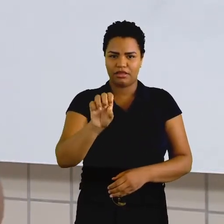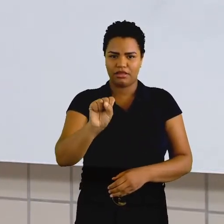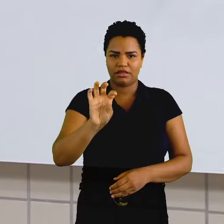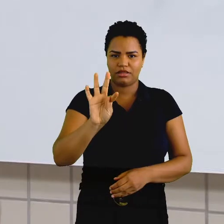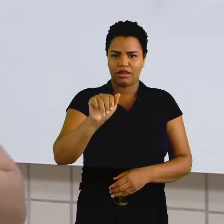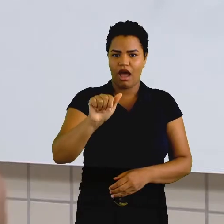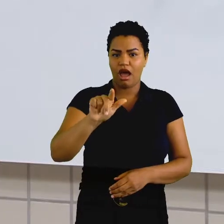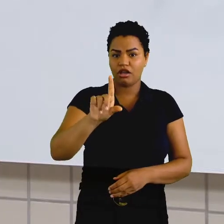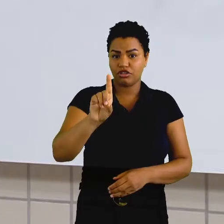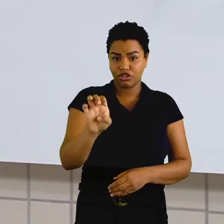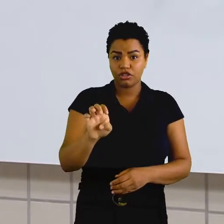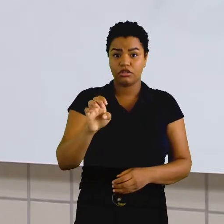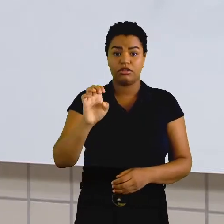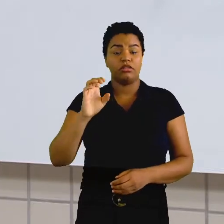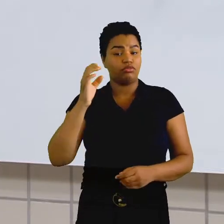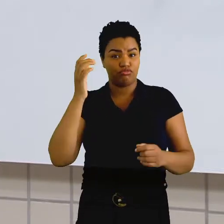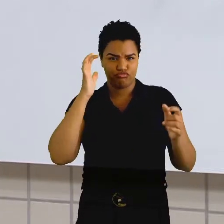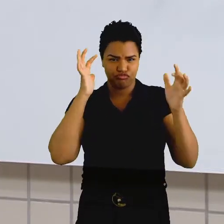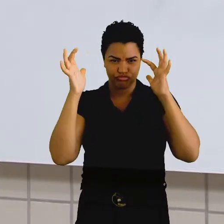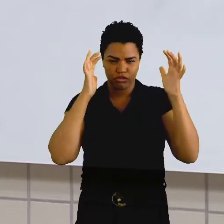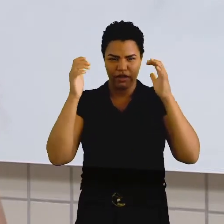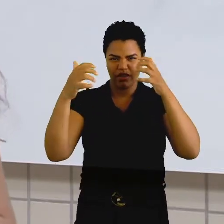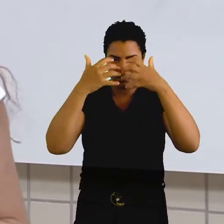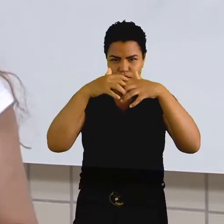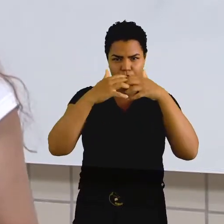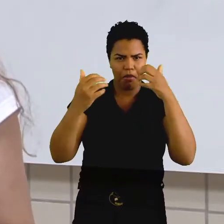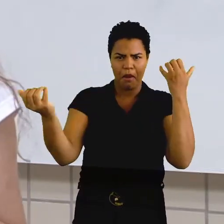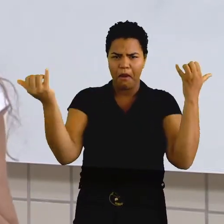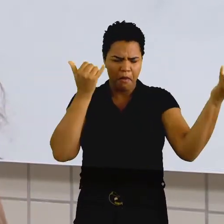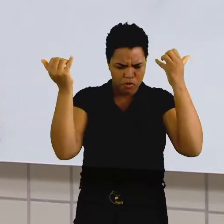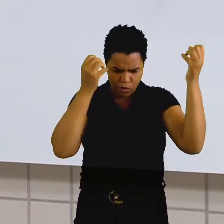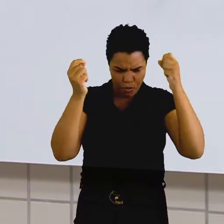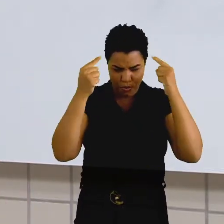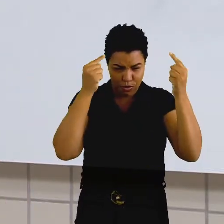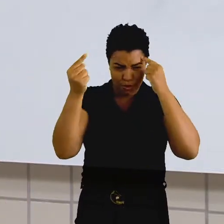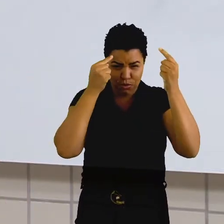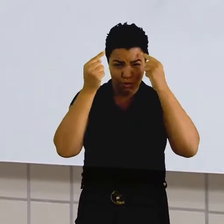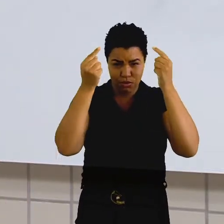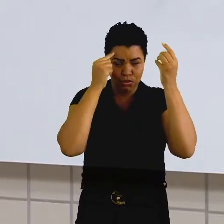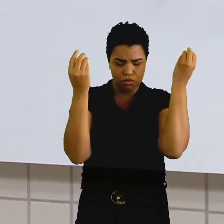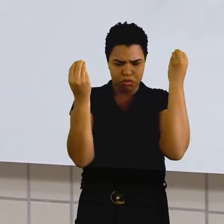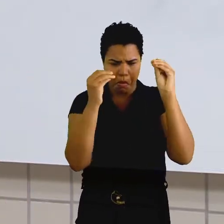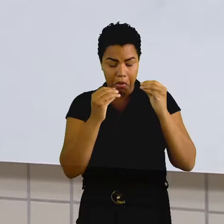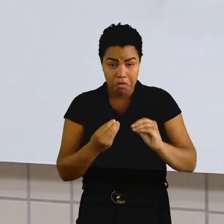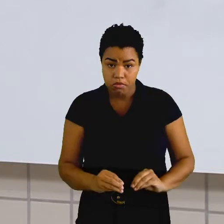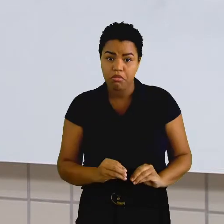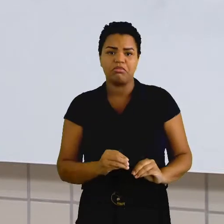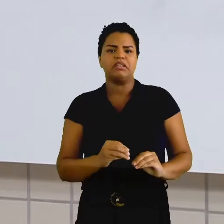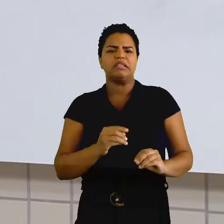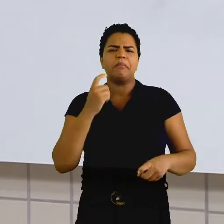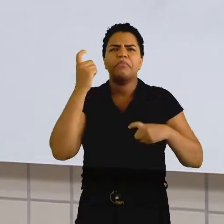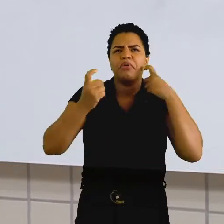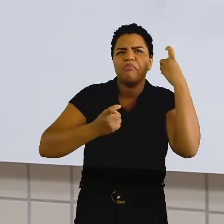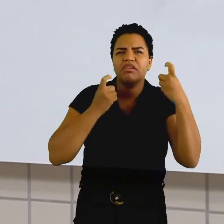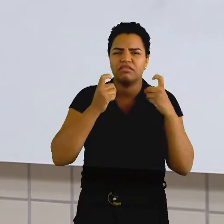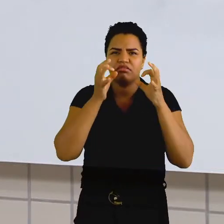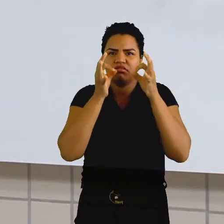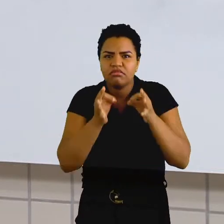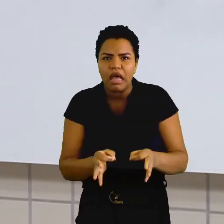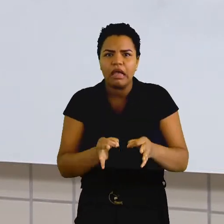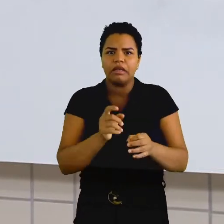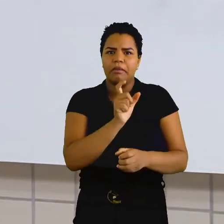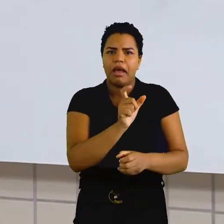vai escrevendo ali no seu rascunho, sem ter a preocupação de que está tudo correto, se você colocou as palavras